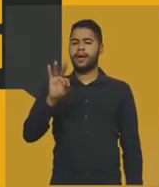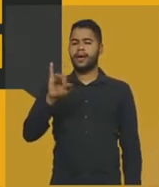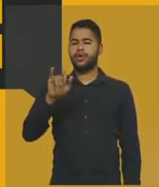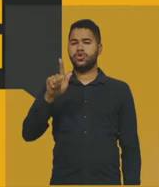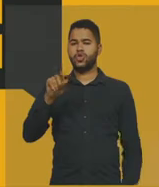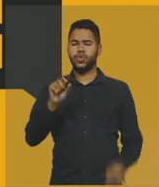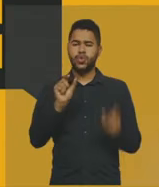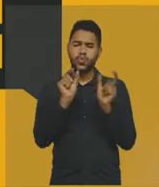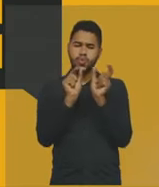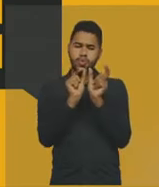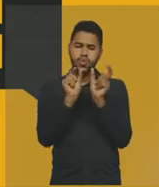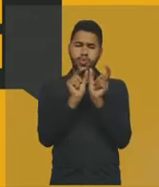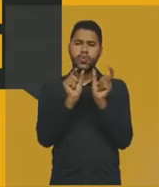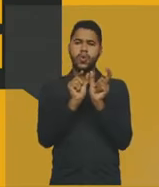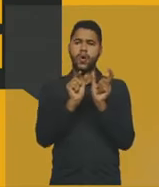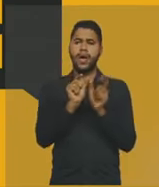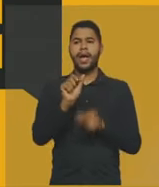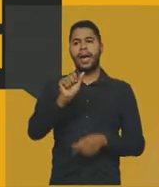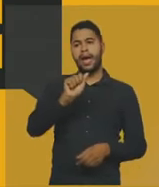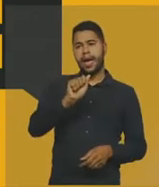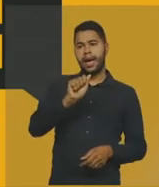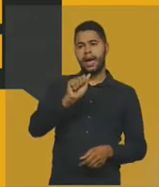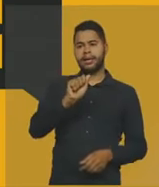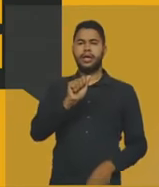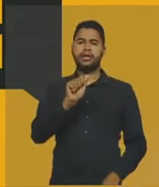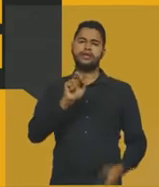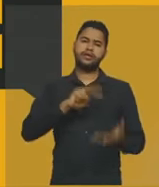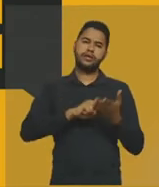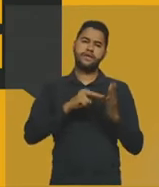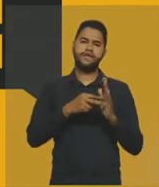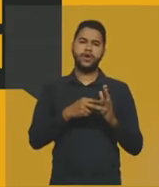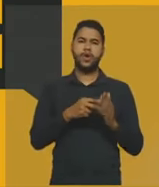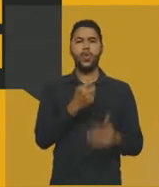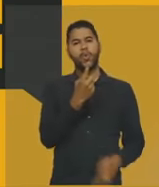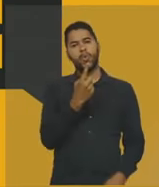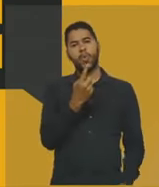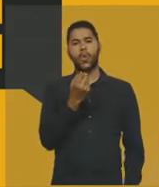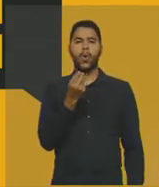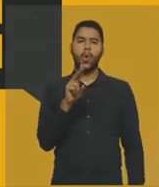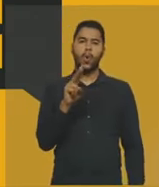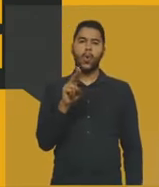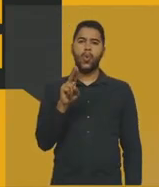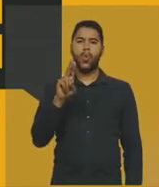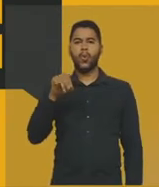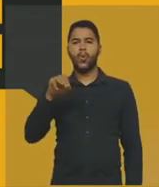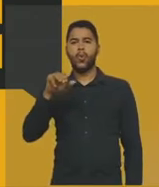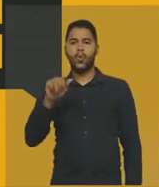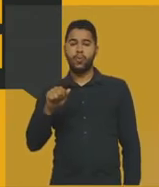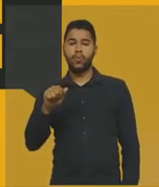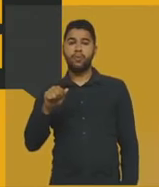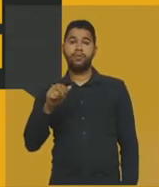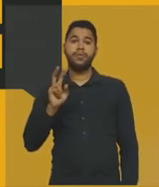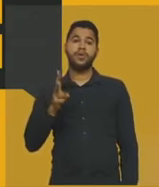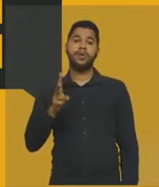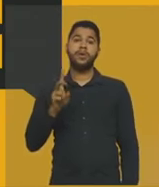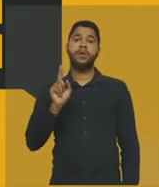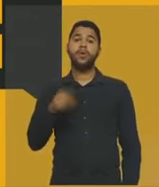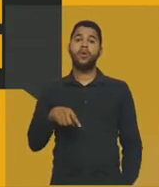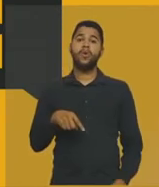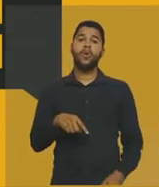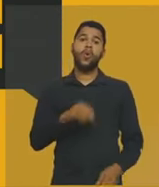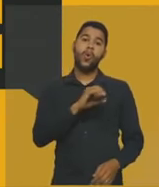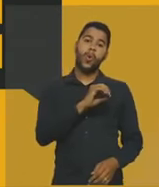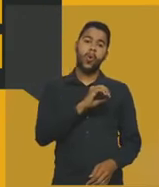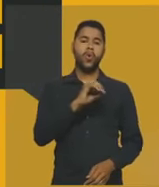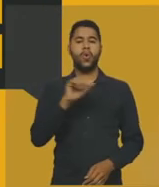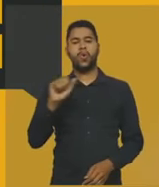a, que significa um ou uma, né? E para gripe eu sempre uso o de, que é o ou a, quando eu